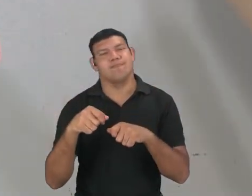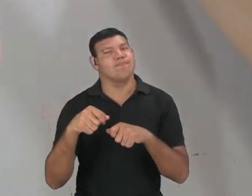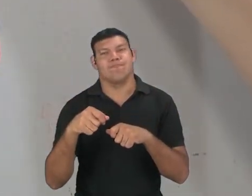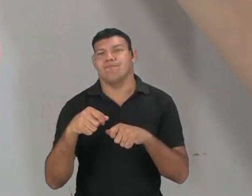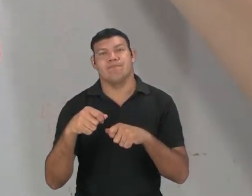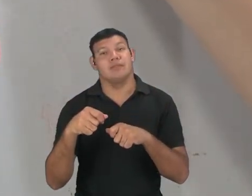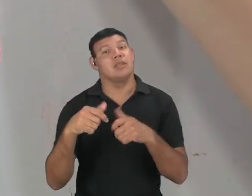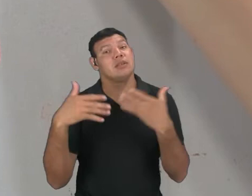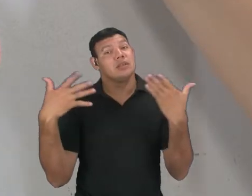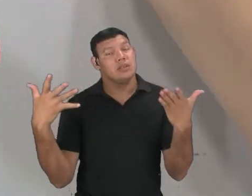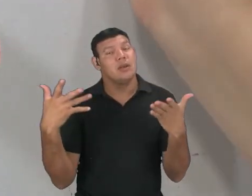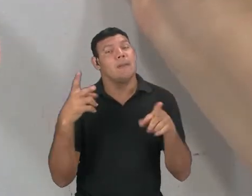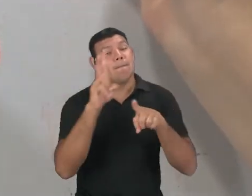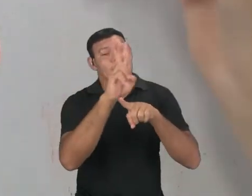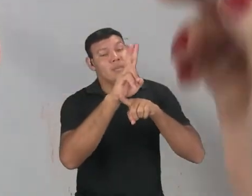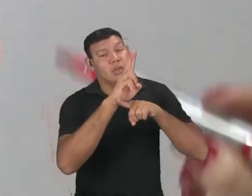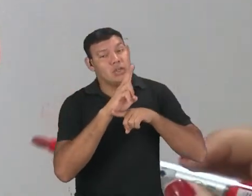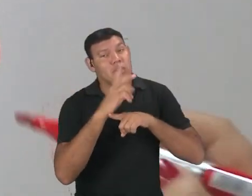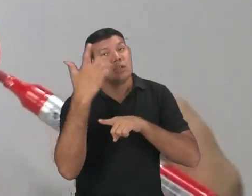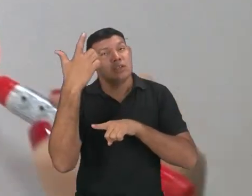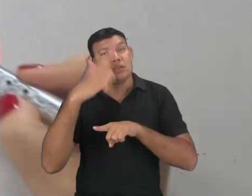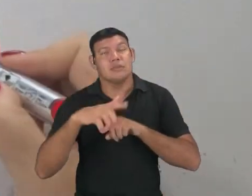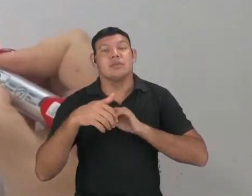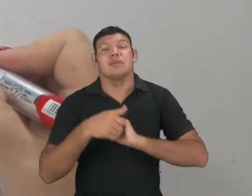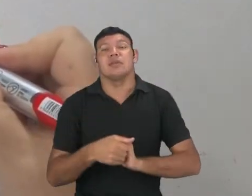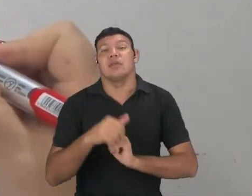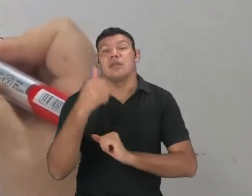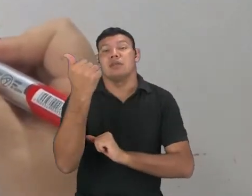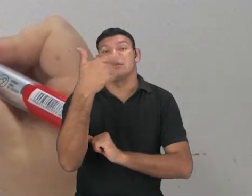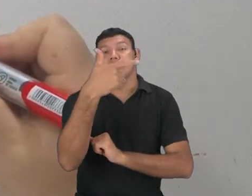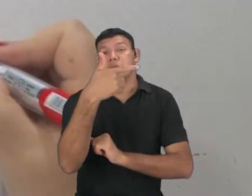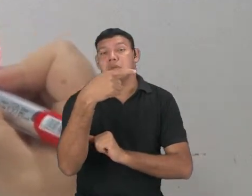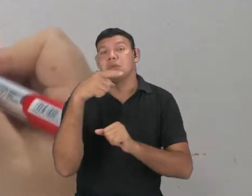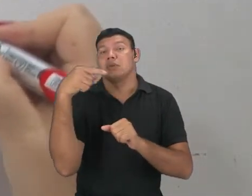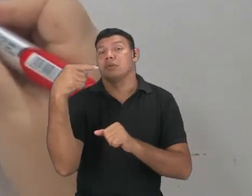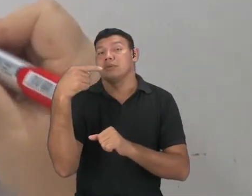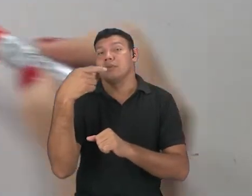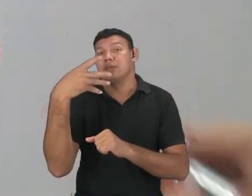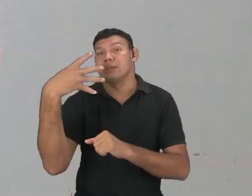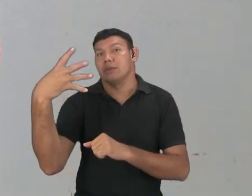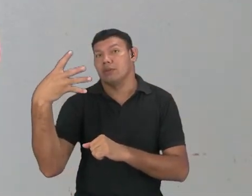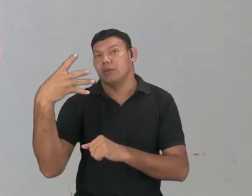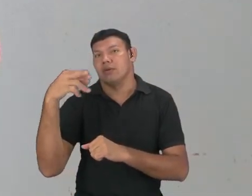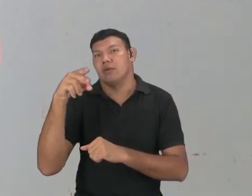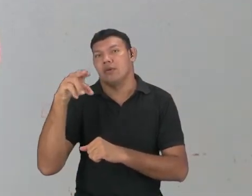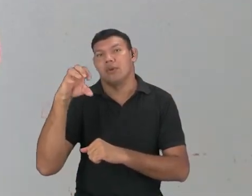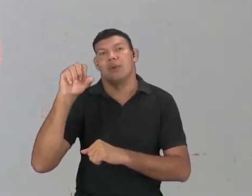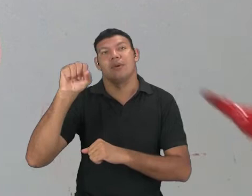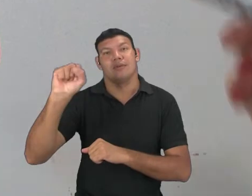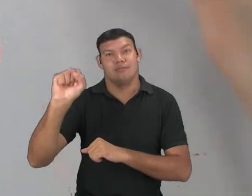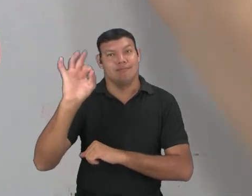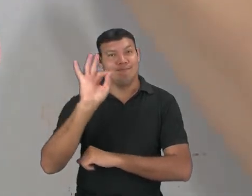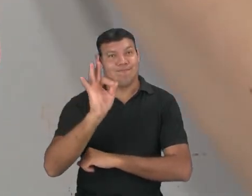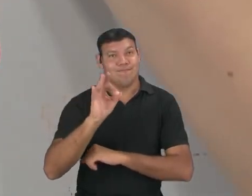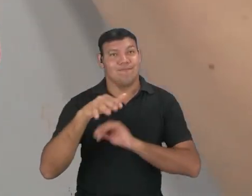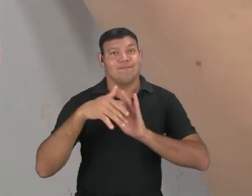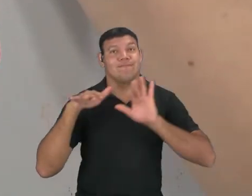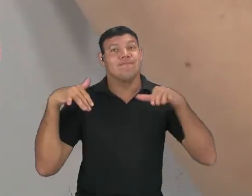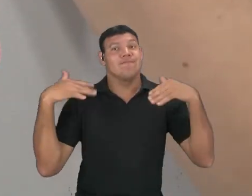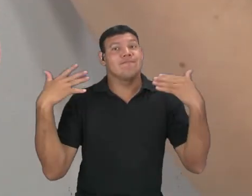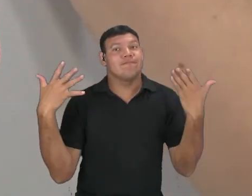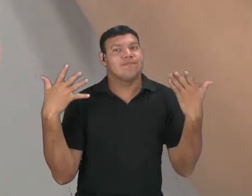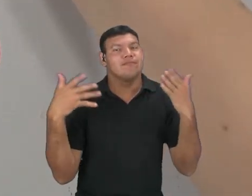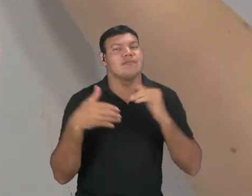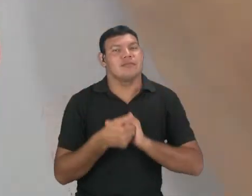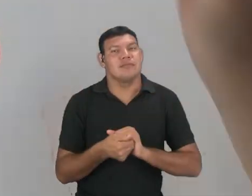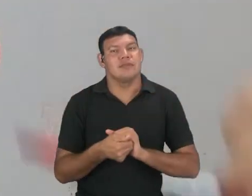né? Agora, eu tenho 12, eu tiro 4, eu vou ficar com 8, certinho?